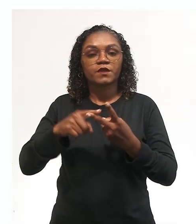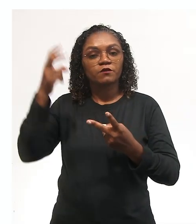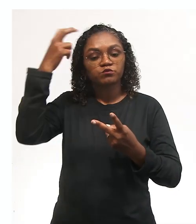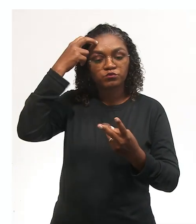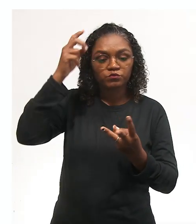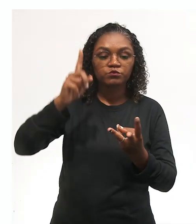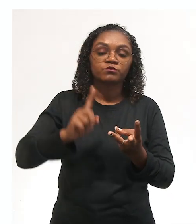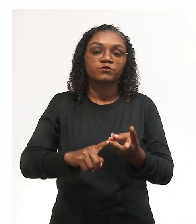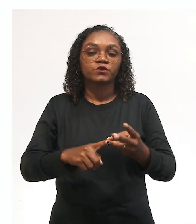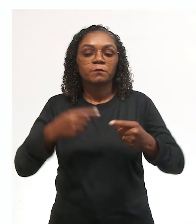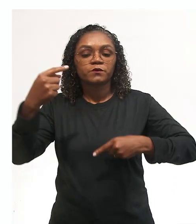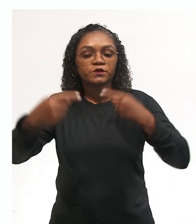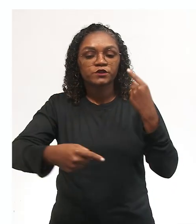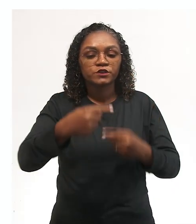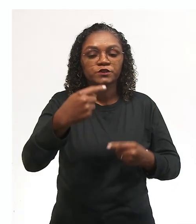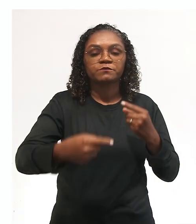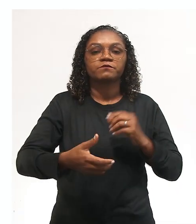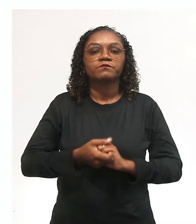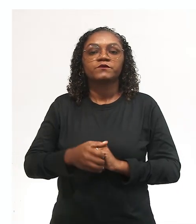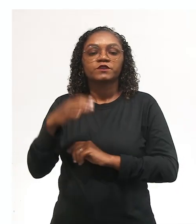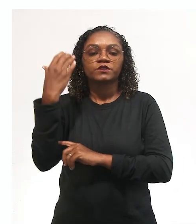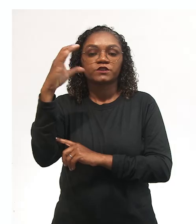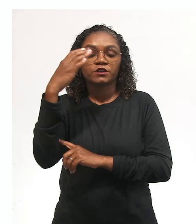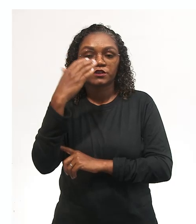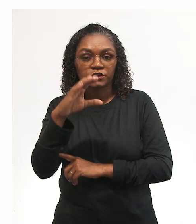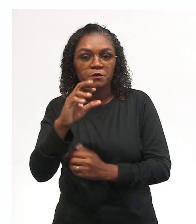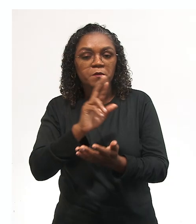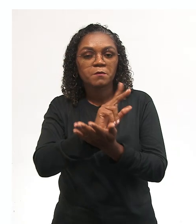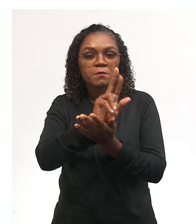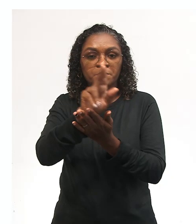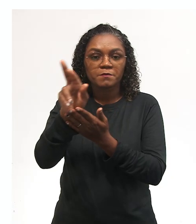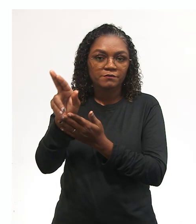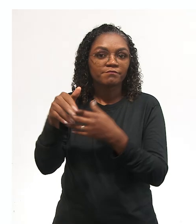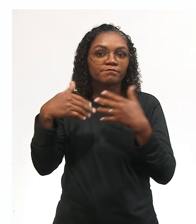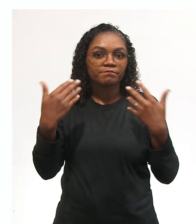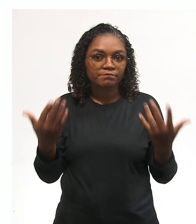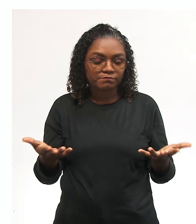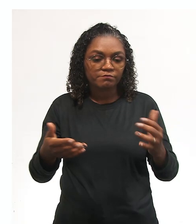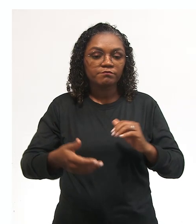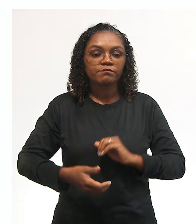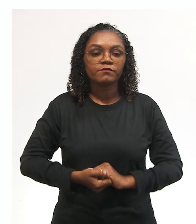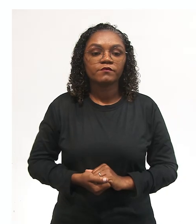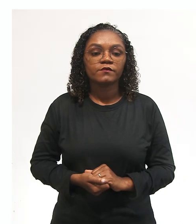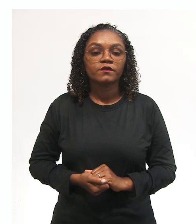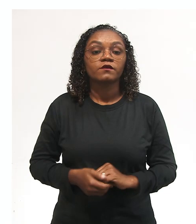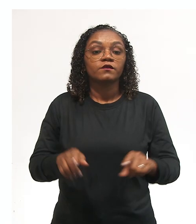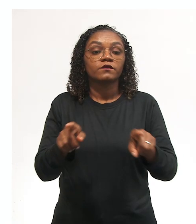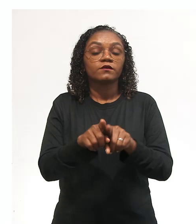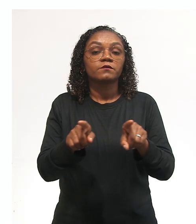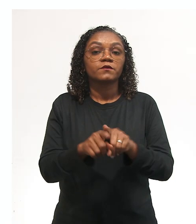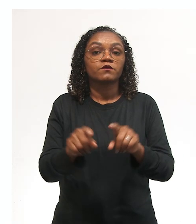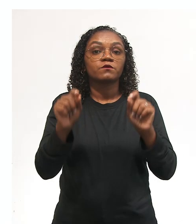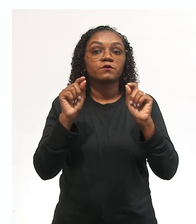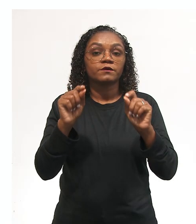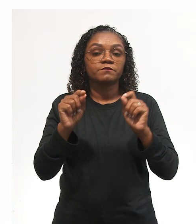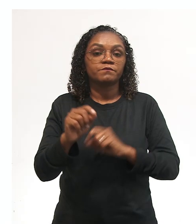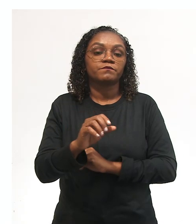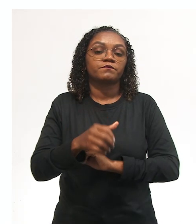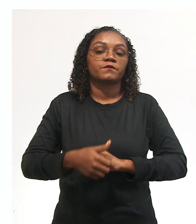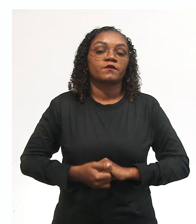uma formação integral ou omnilateral. Ainda com relação à formação integral ou omnilateral,